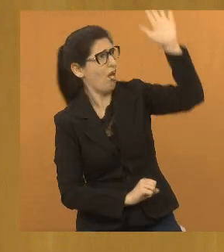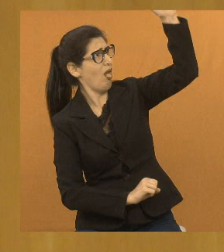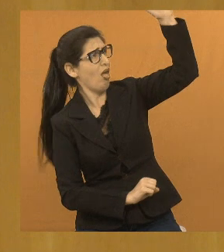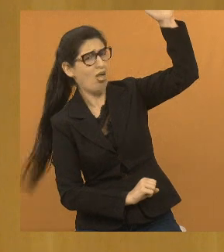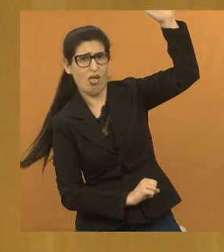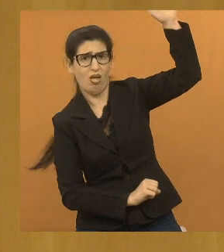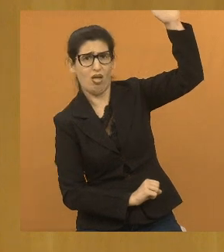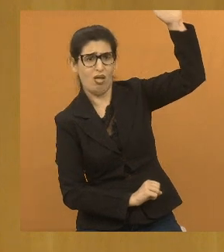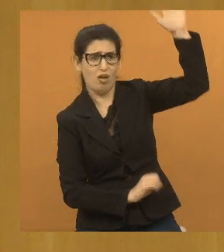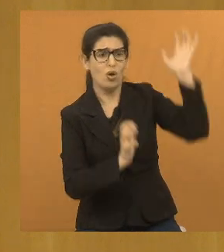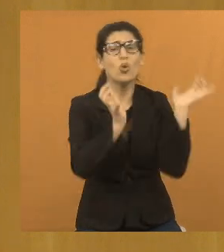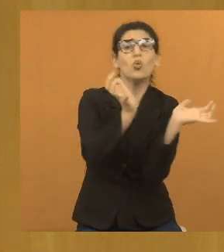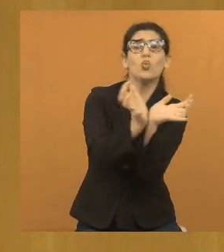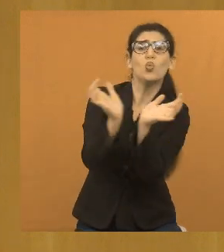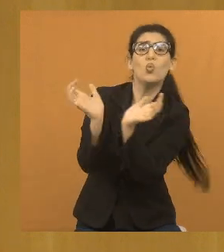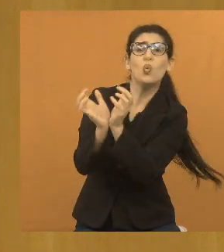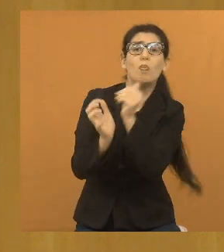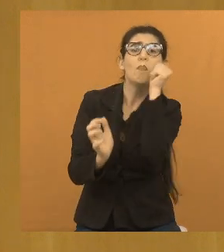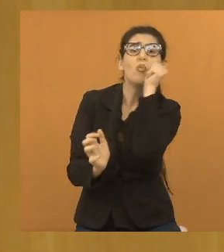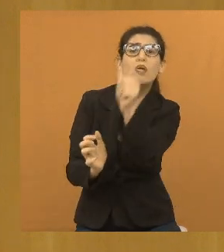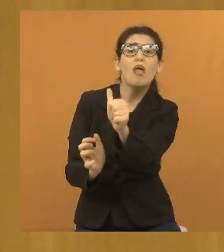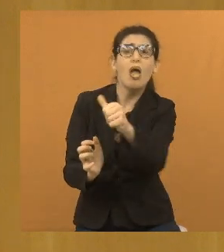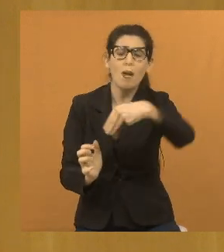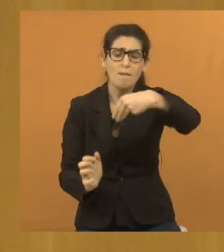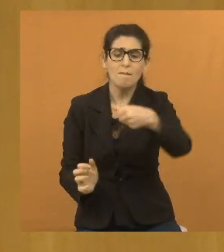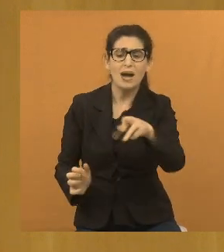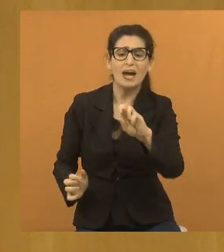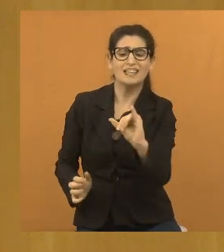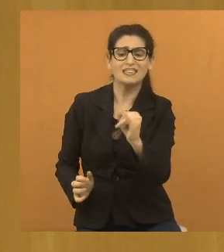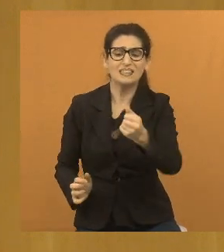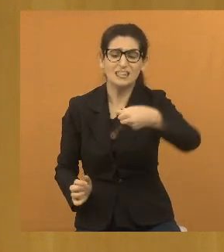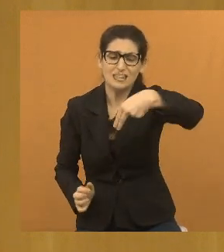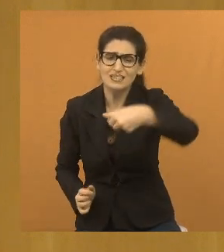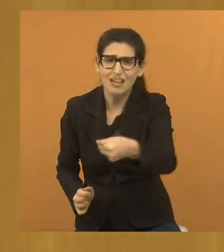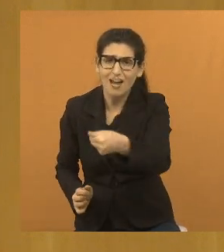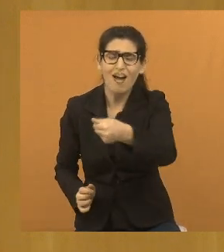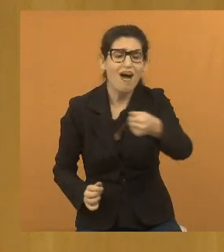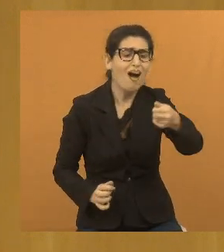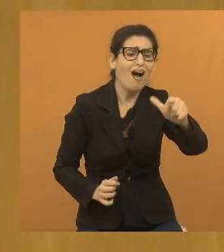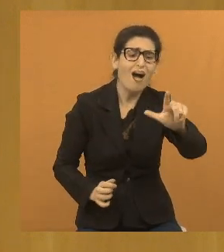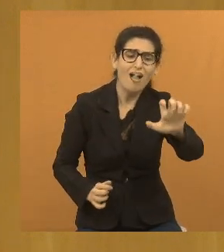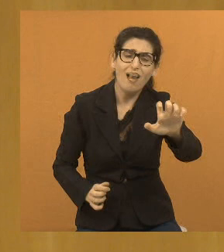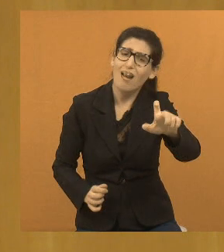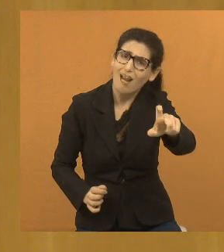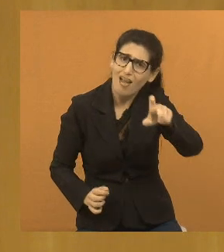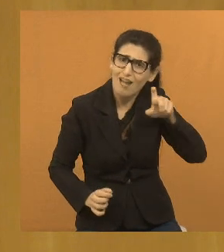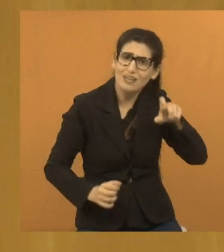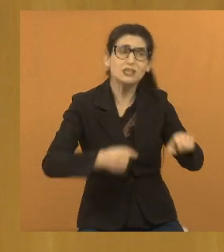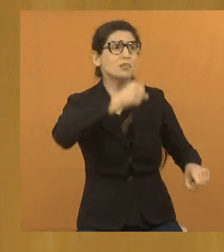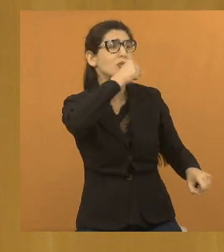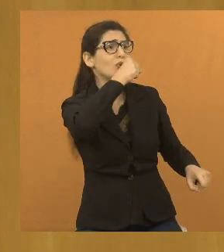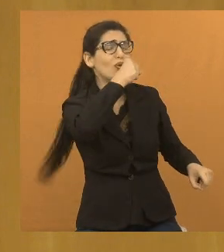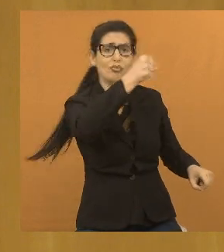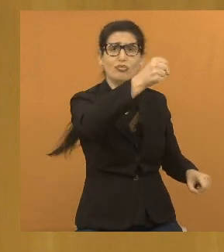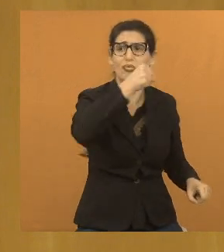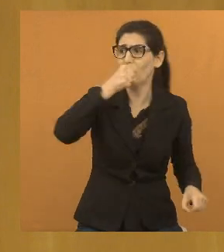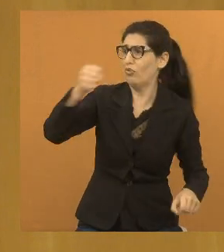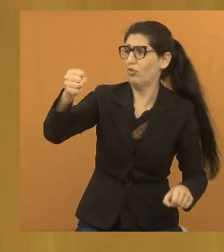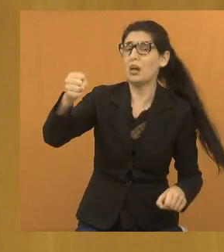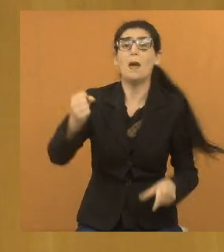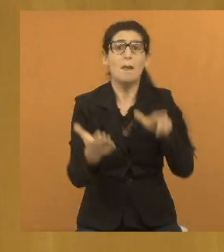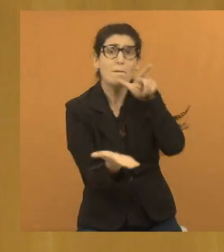gente está com uma equipe, a Mariana está ali em cima, com os microfones, o Alex. Quem quiser fazer perguntas, já pode indicar no papel a